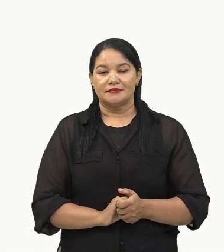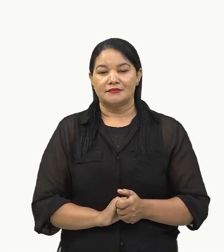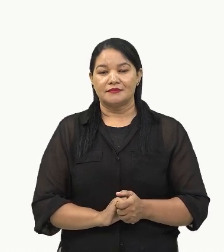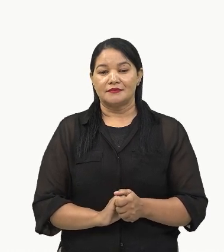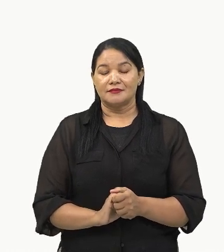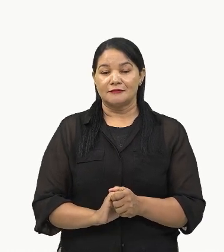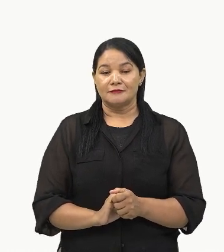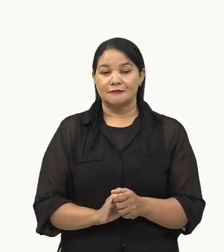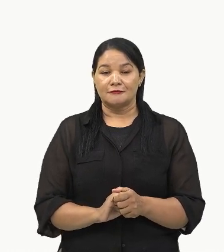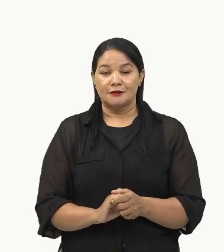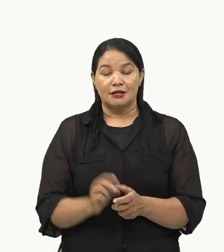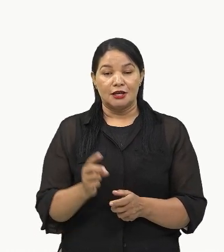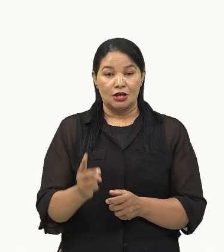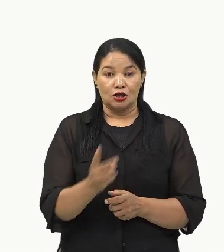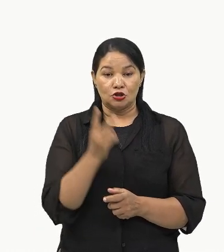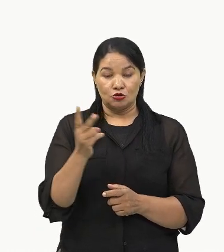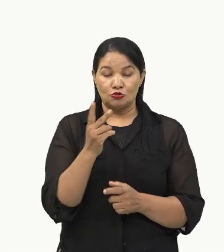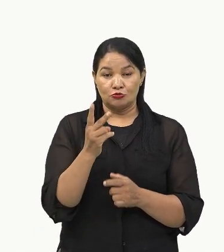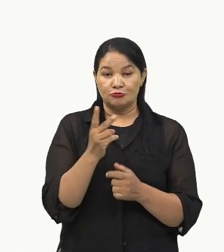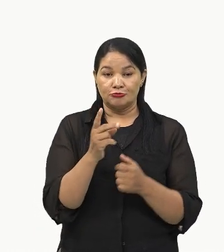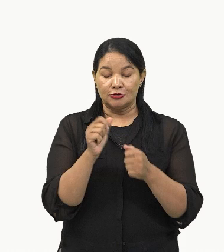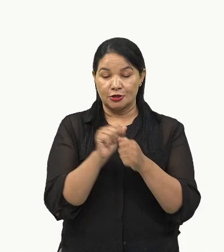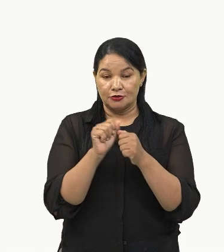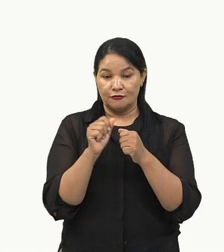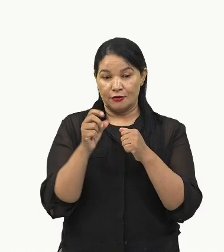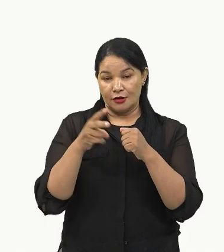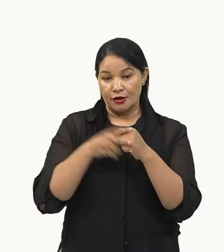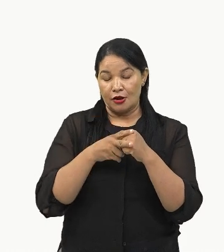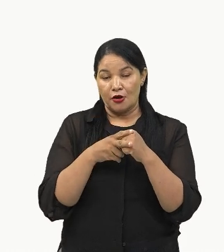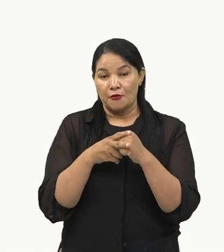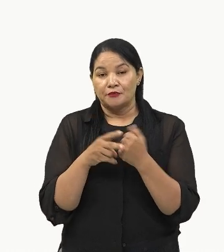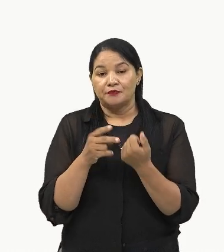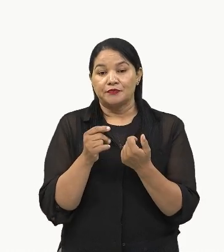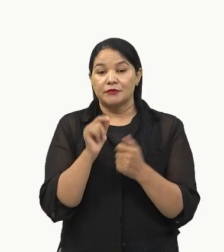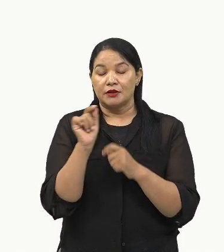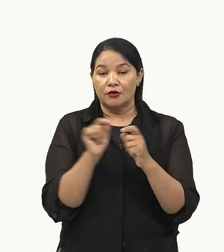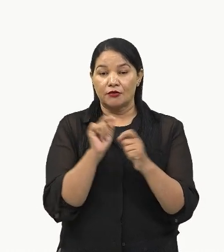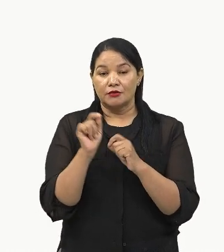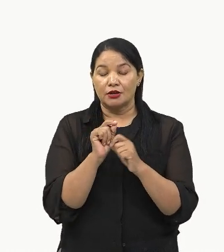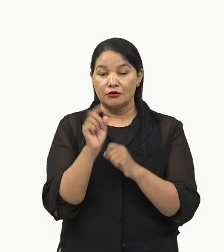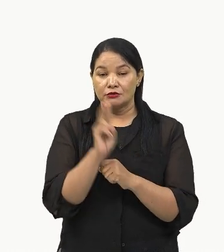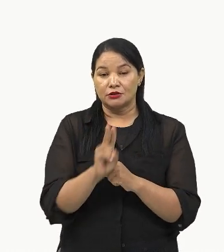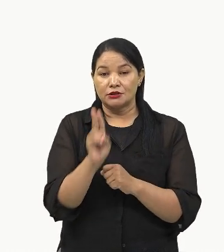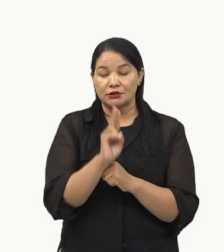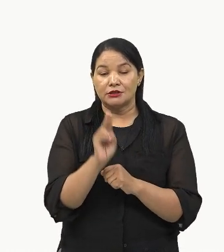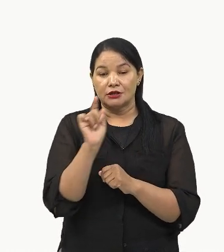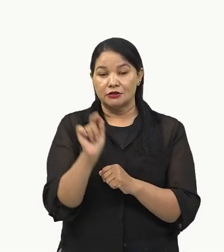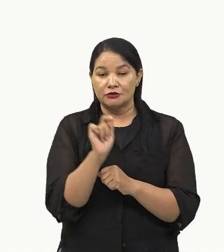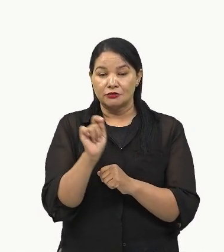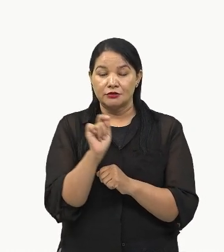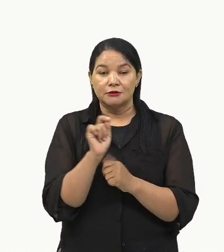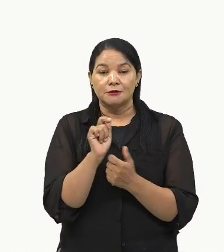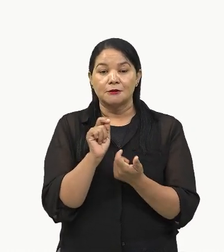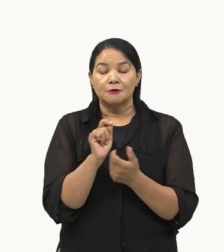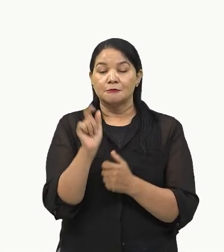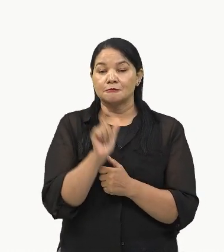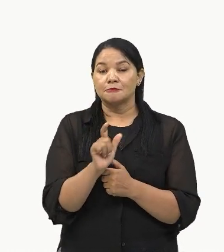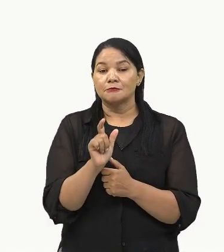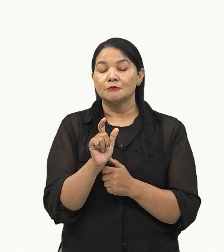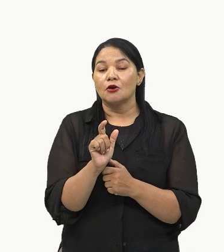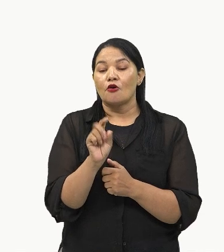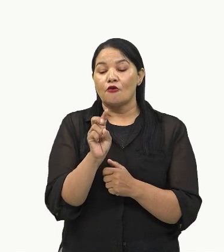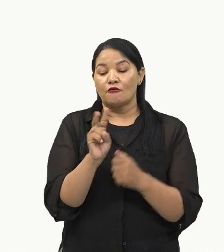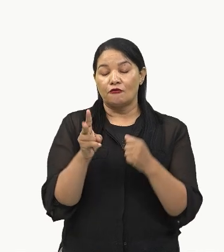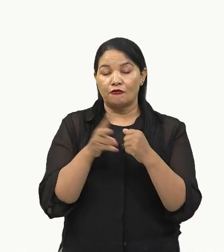advérbios e são sinônimos, né? Aún e todavia, eles são muito utilizados com o pretérito perfeito